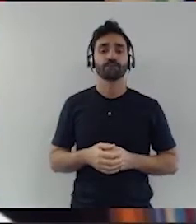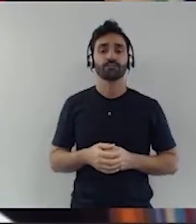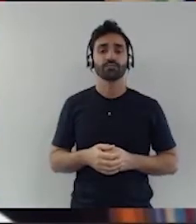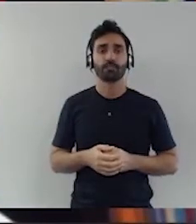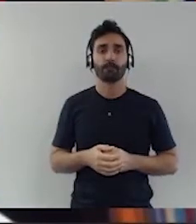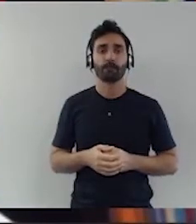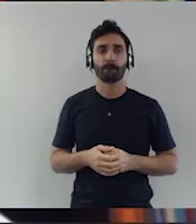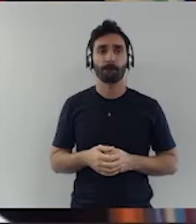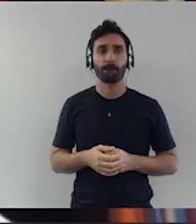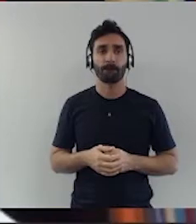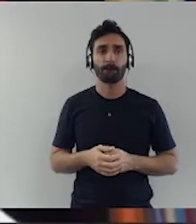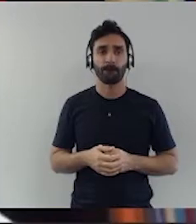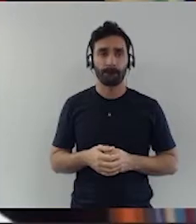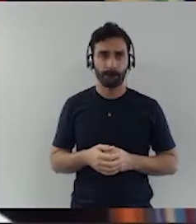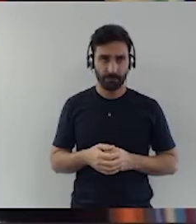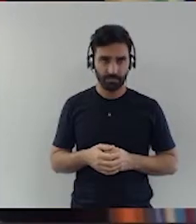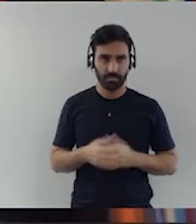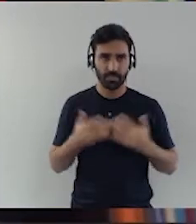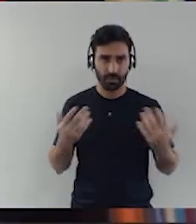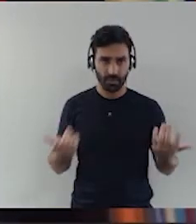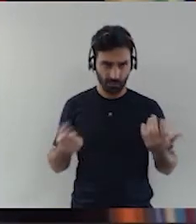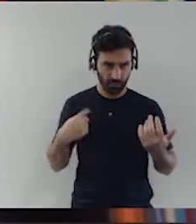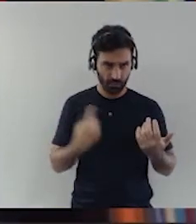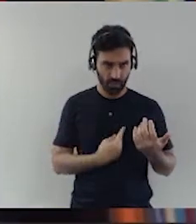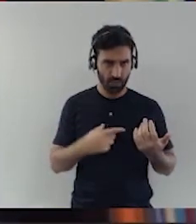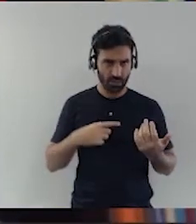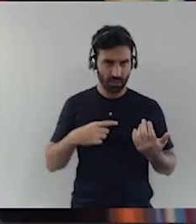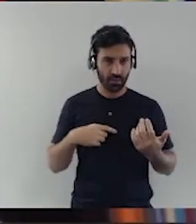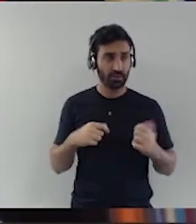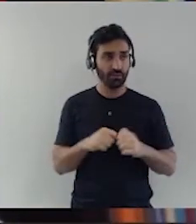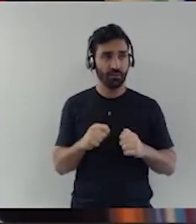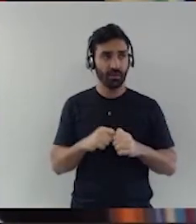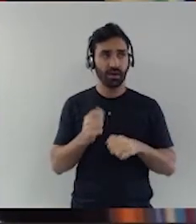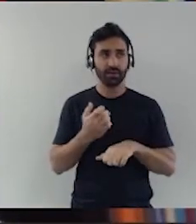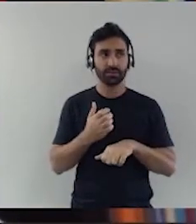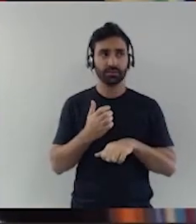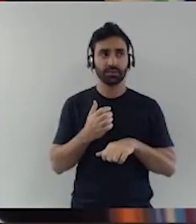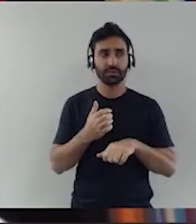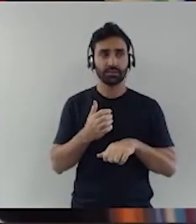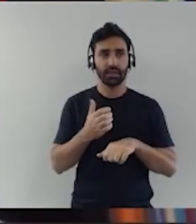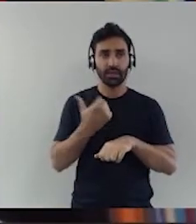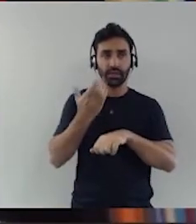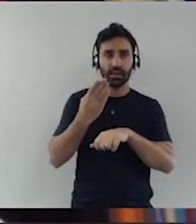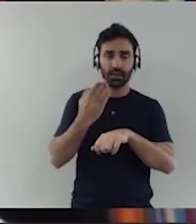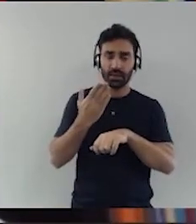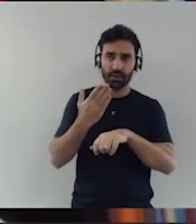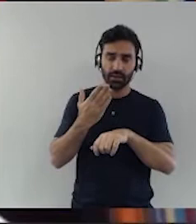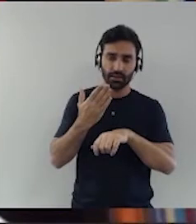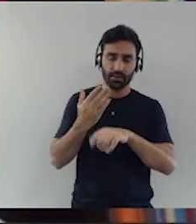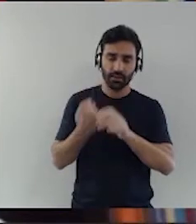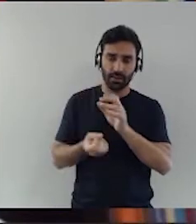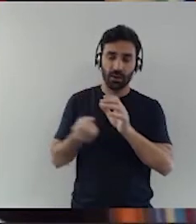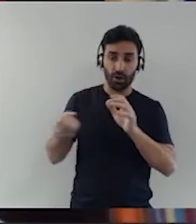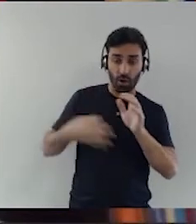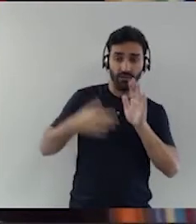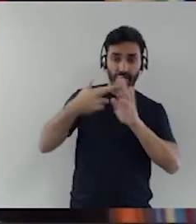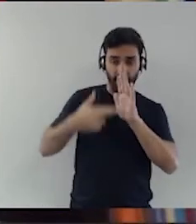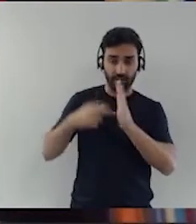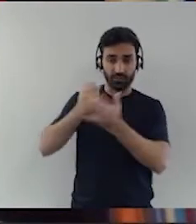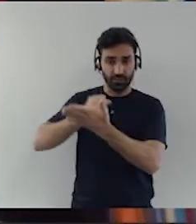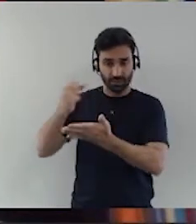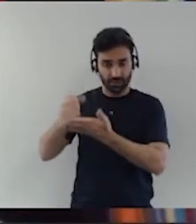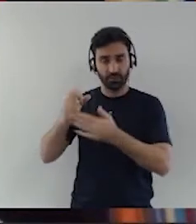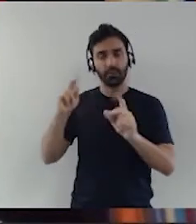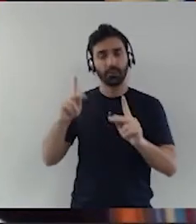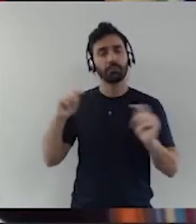esses, digamos, ensaios que estamos fazendo, com os novos regimes de contratação pública, nós possamos ter avanços também para mudarmos